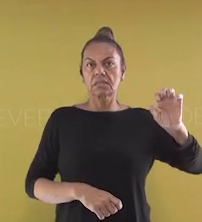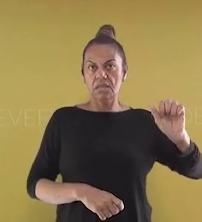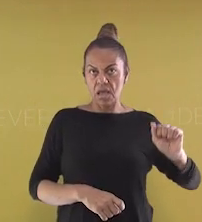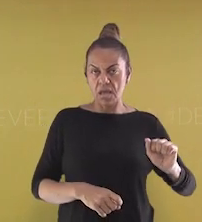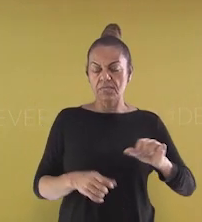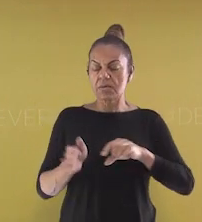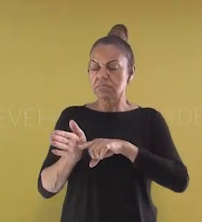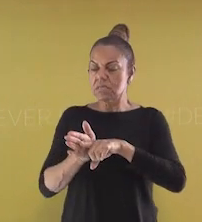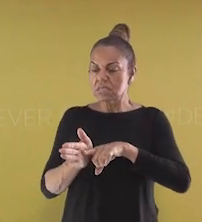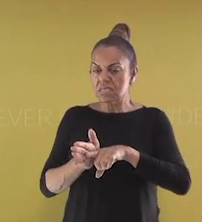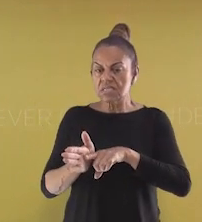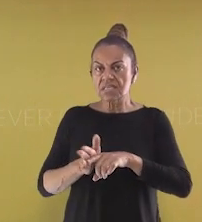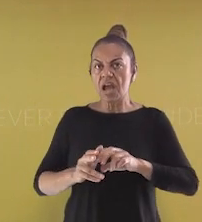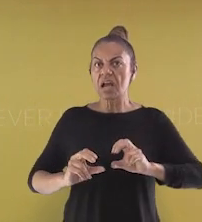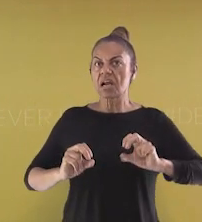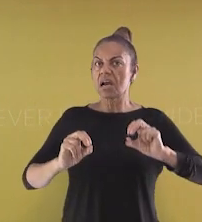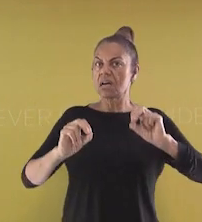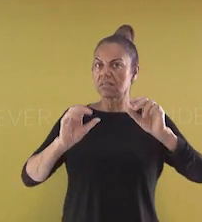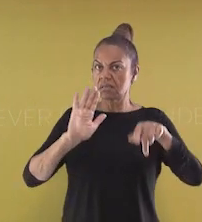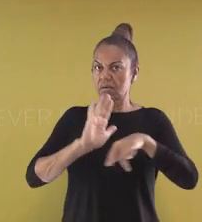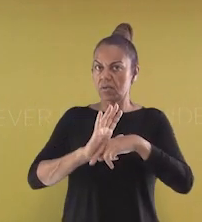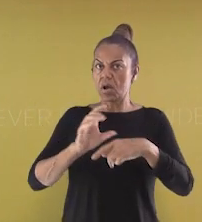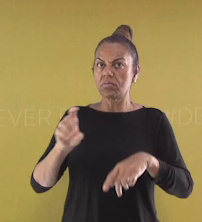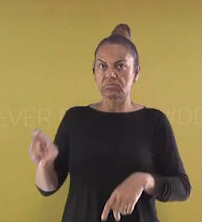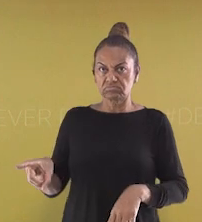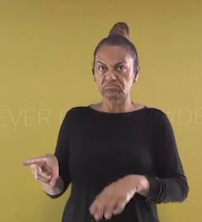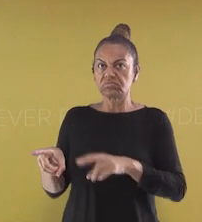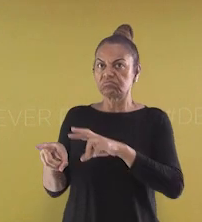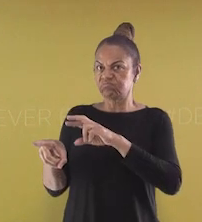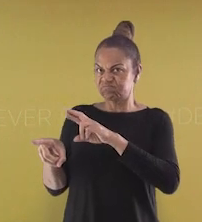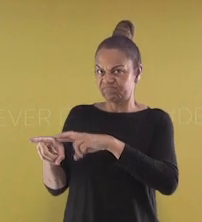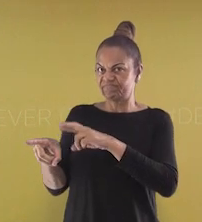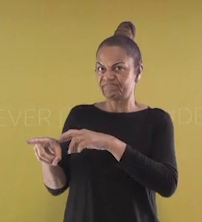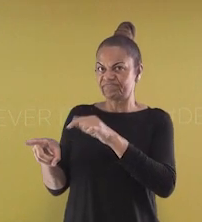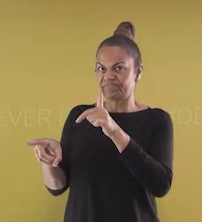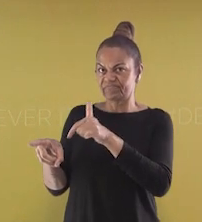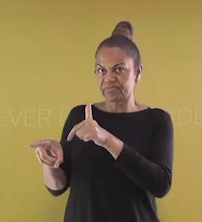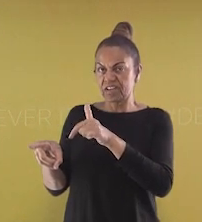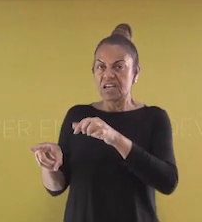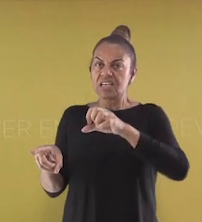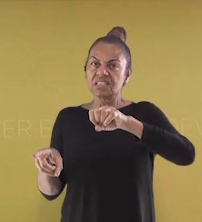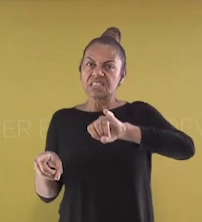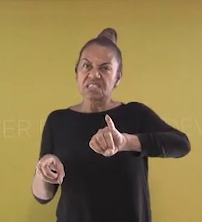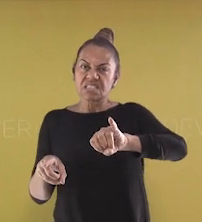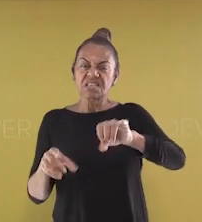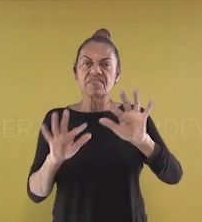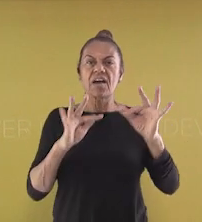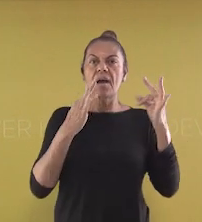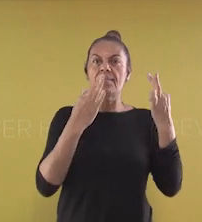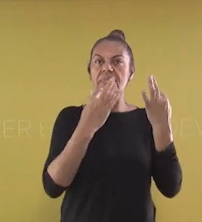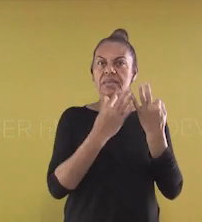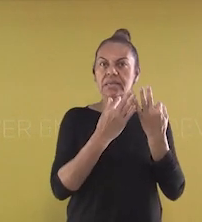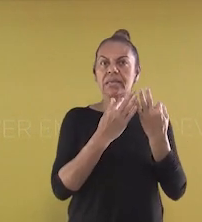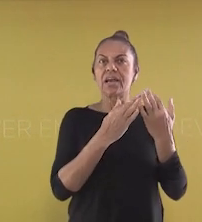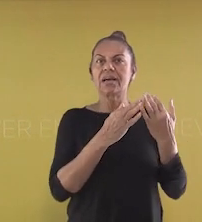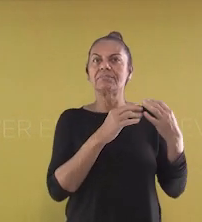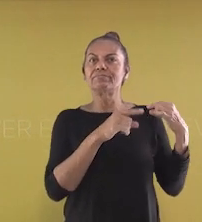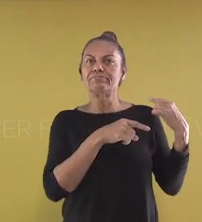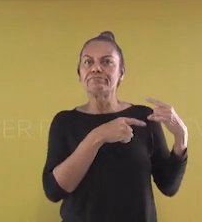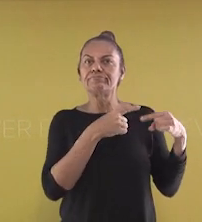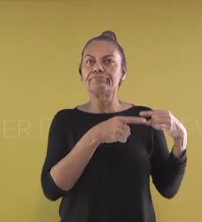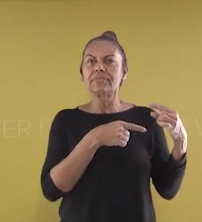a necessidade de fazer exames de rastreamento para o câncer de próstata. Quem tem histórico na